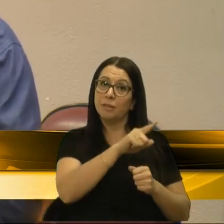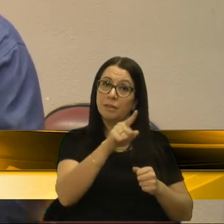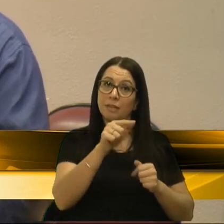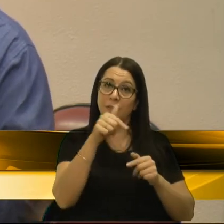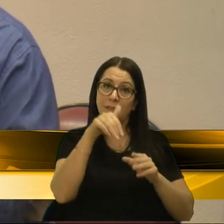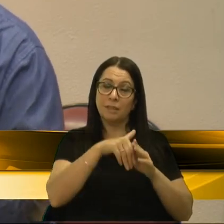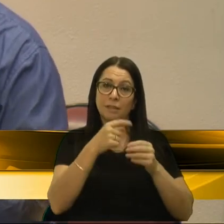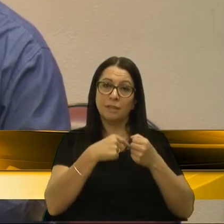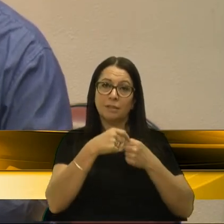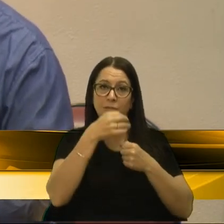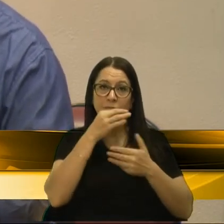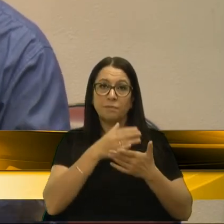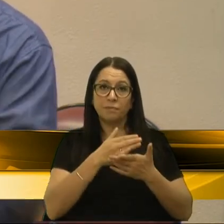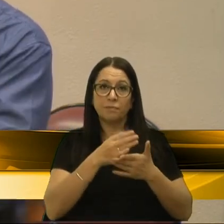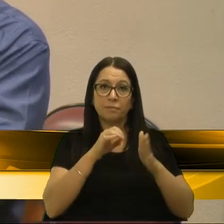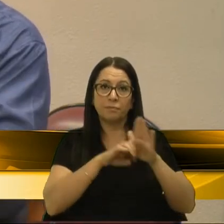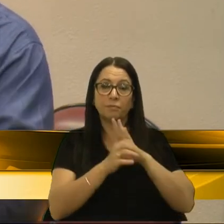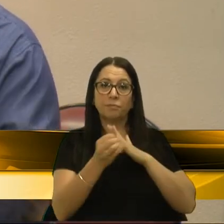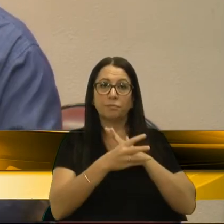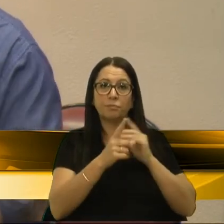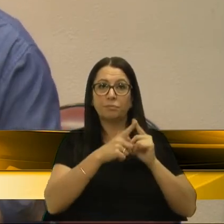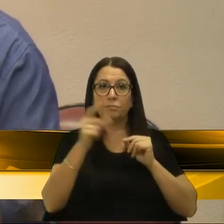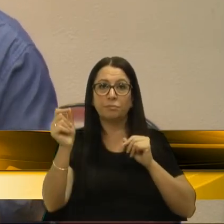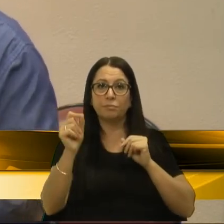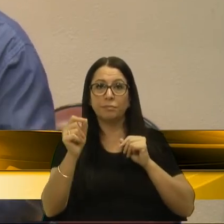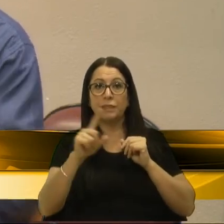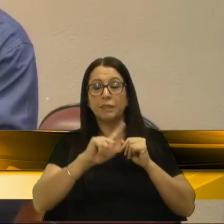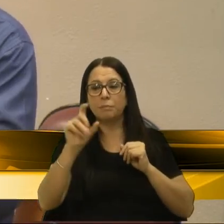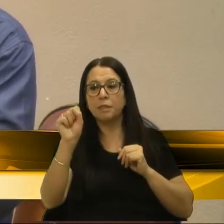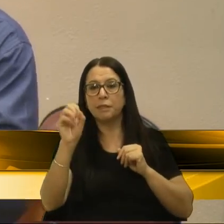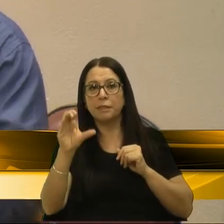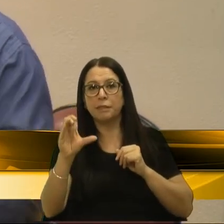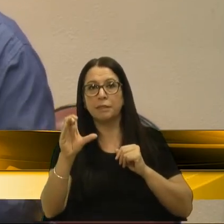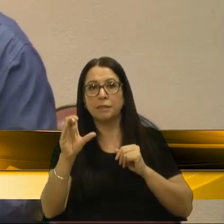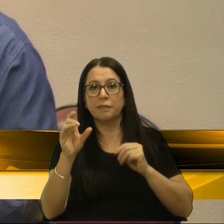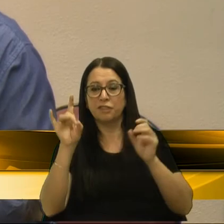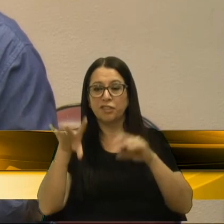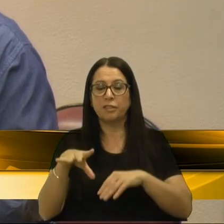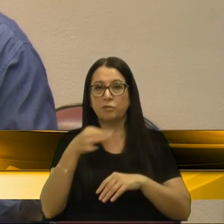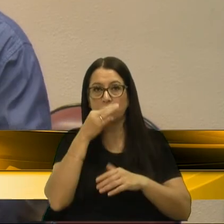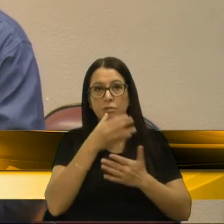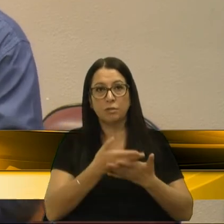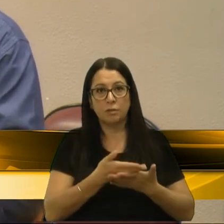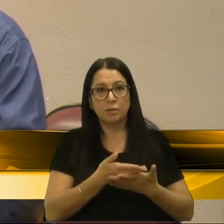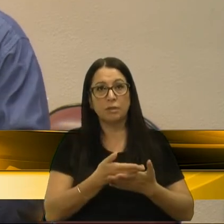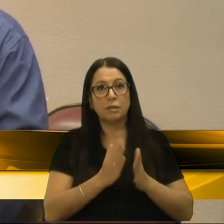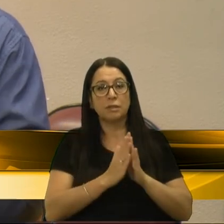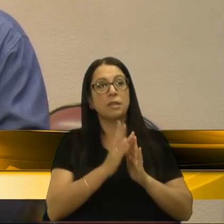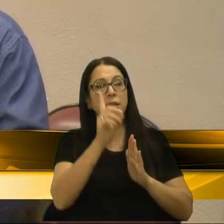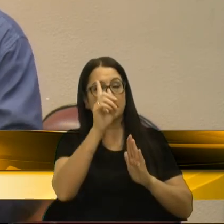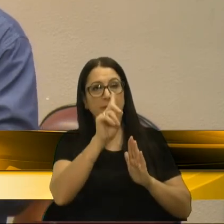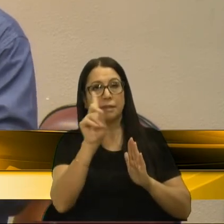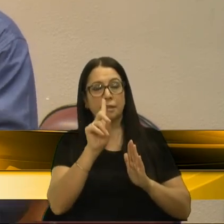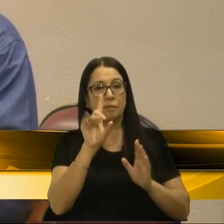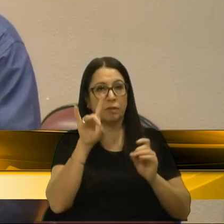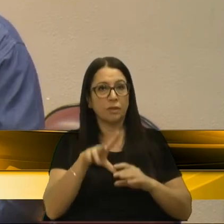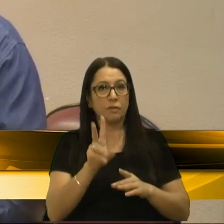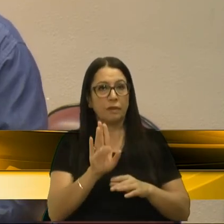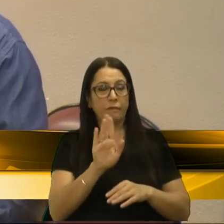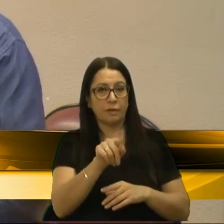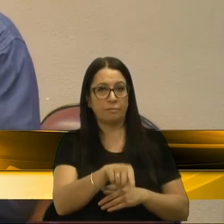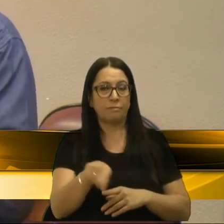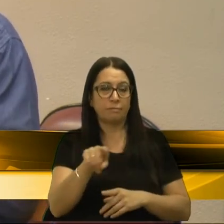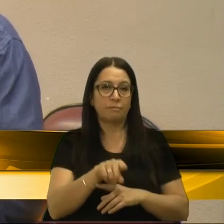aqui dentro da cidade de Caxias do Sul empreendendo, porque ele ia embora para Santa Catarina, estava desistindo de Caxias do Sul. E graças a Deus não vai desistir, vai ficar